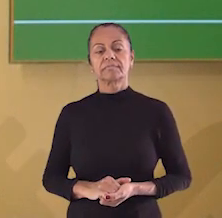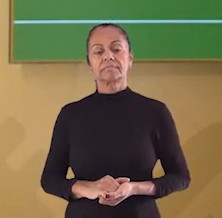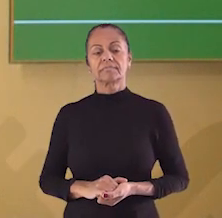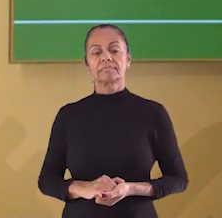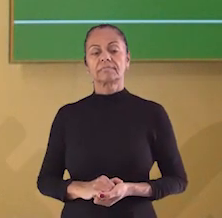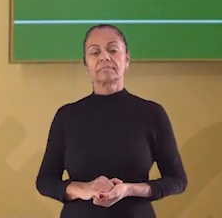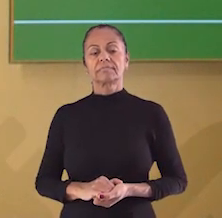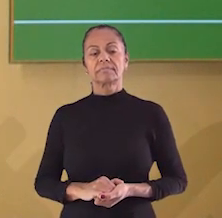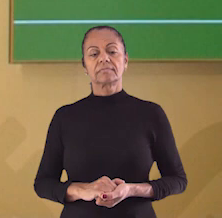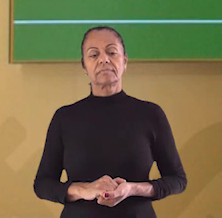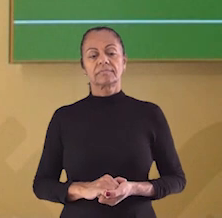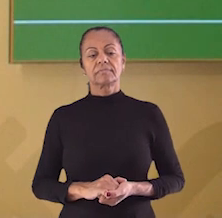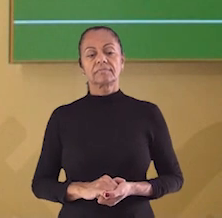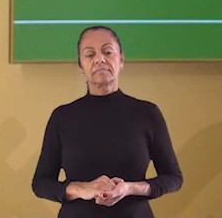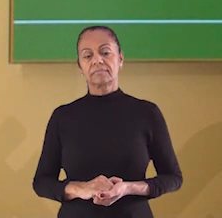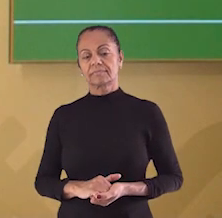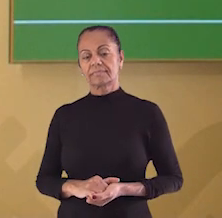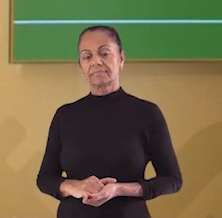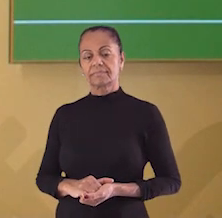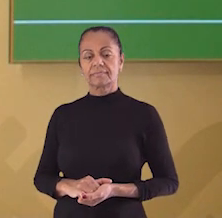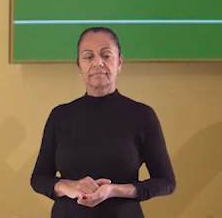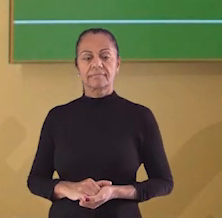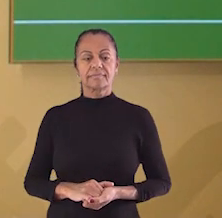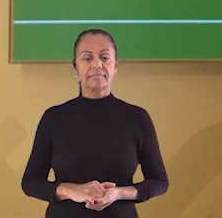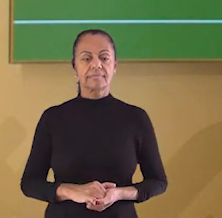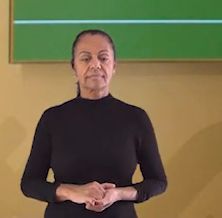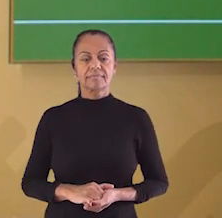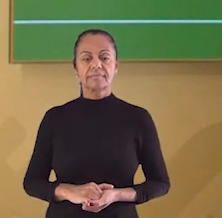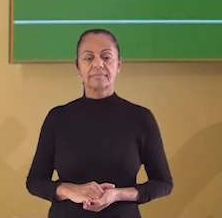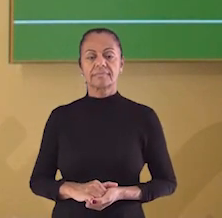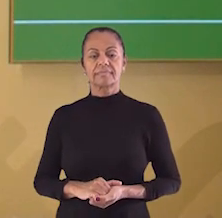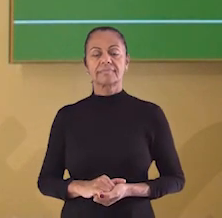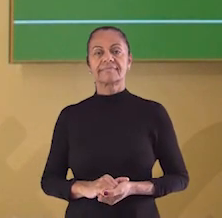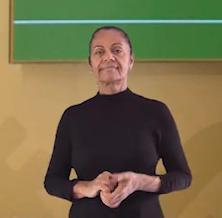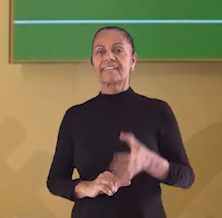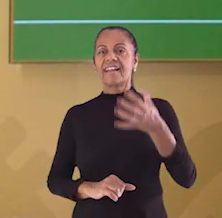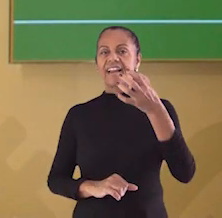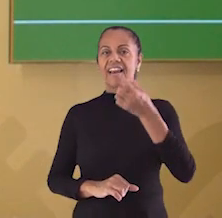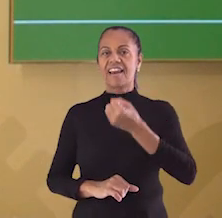proteínas, certo? Proteína. E falando nele,